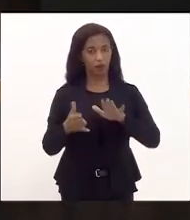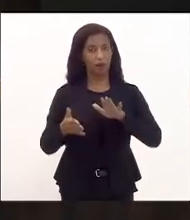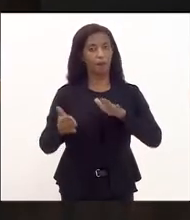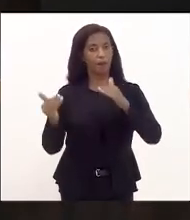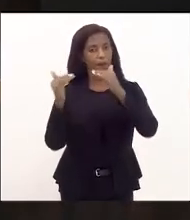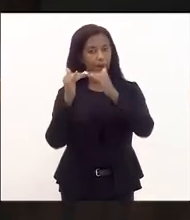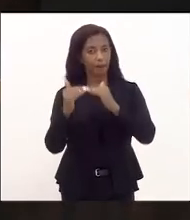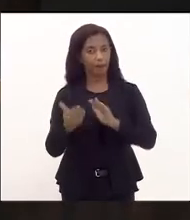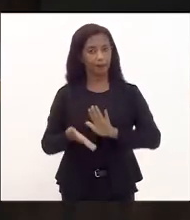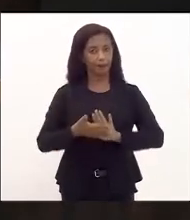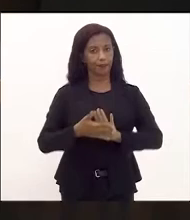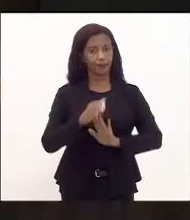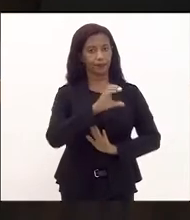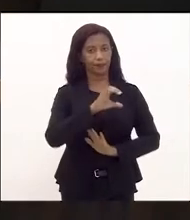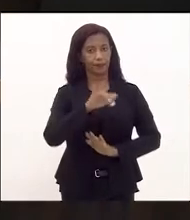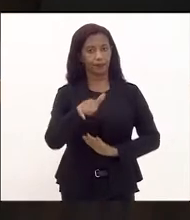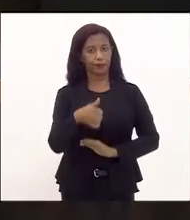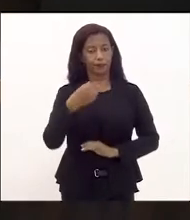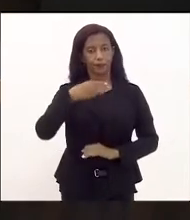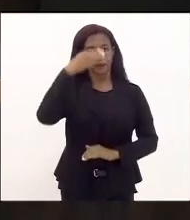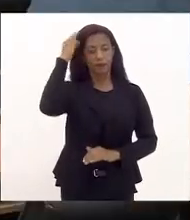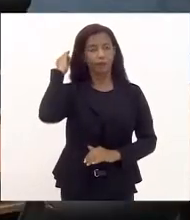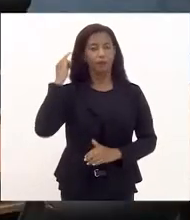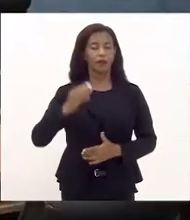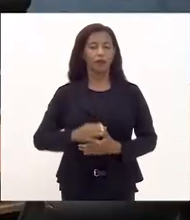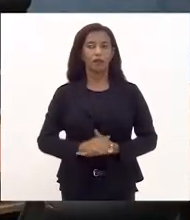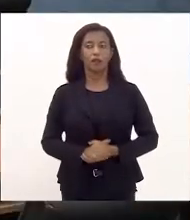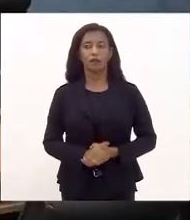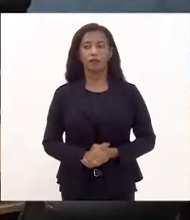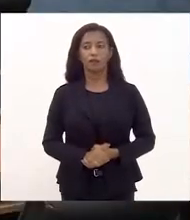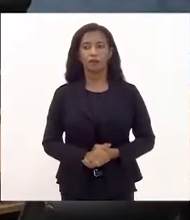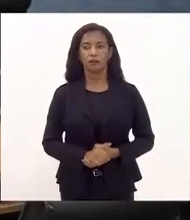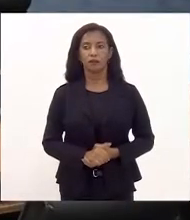emitir parecer pela CCJ, deputado Márcio Pacheco.